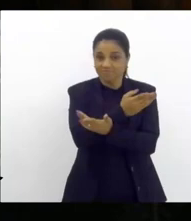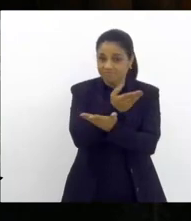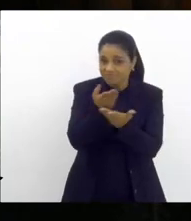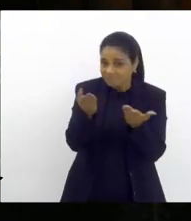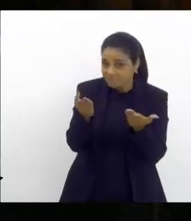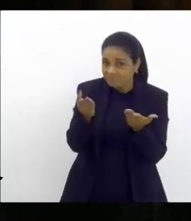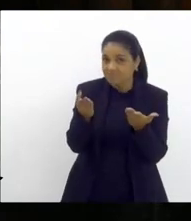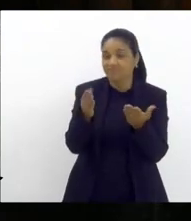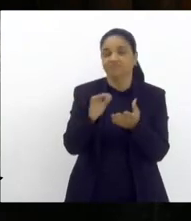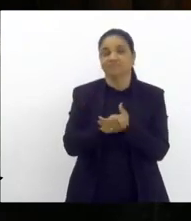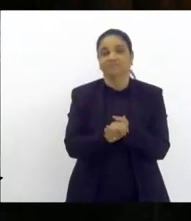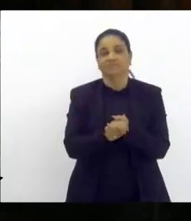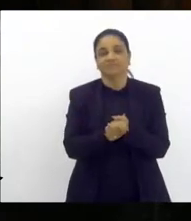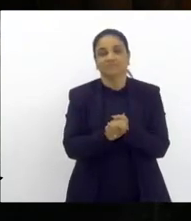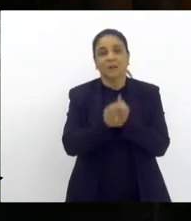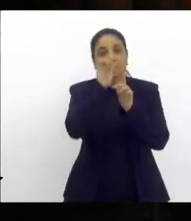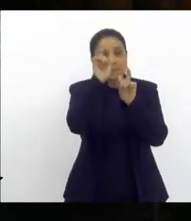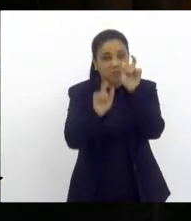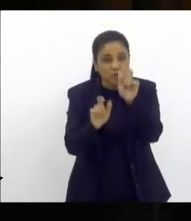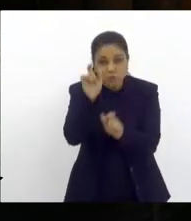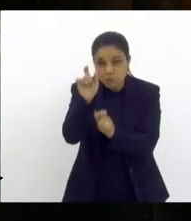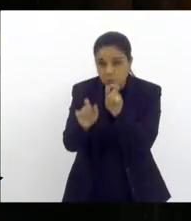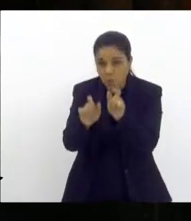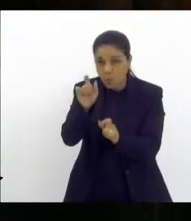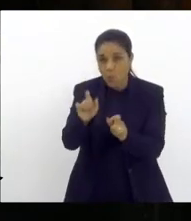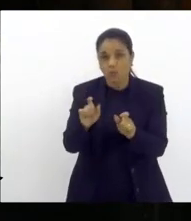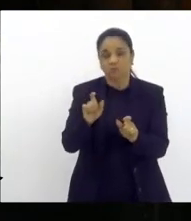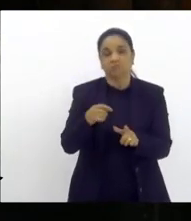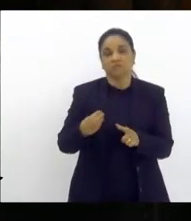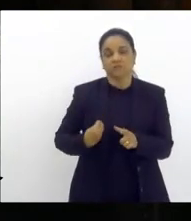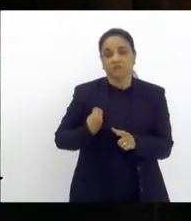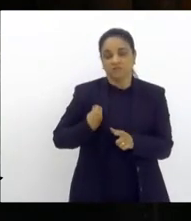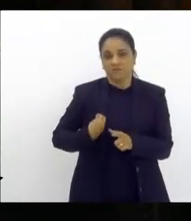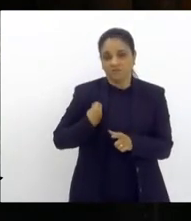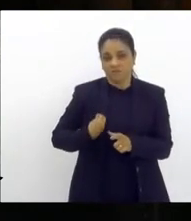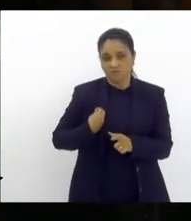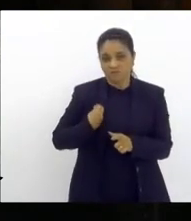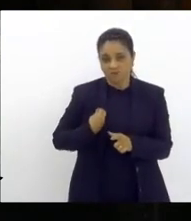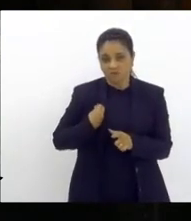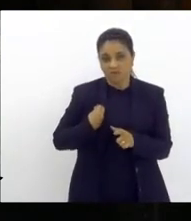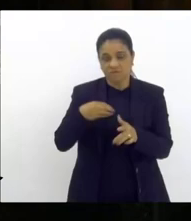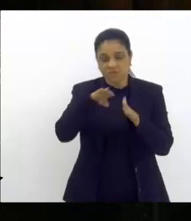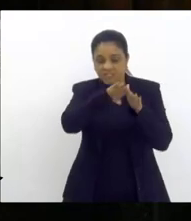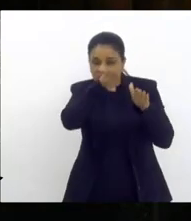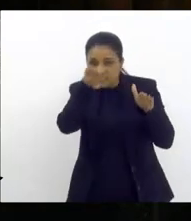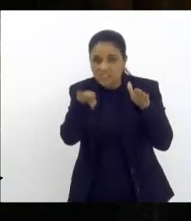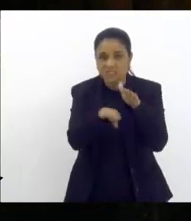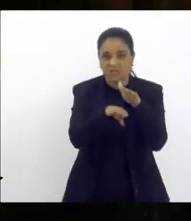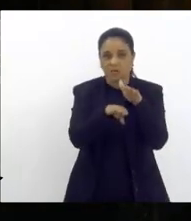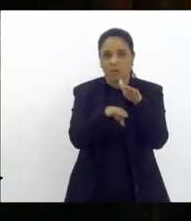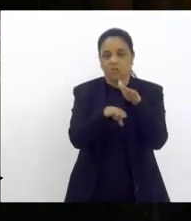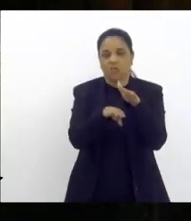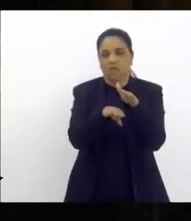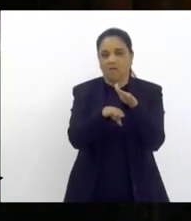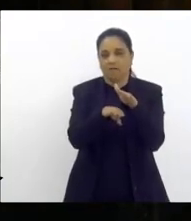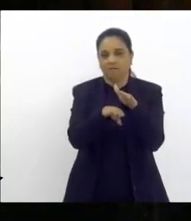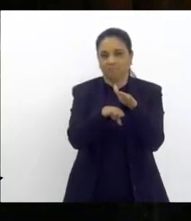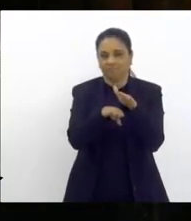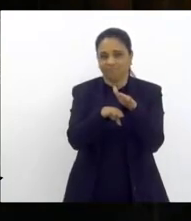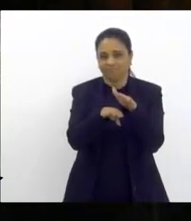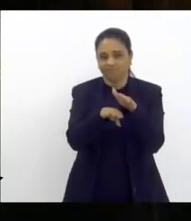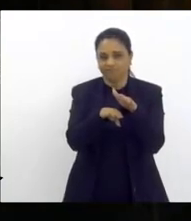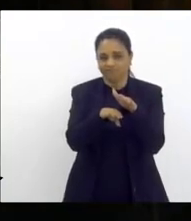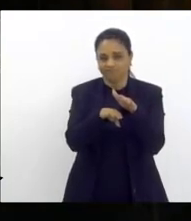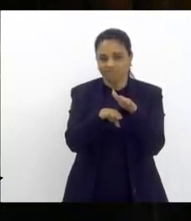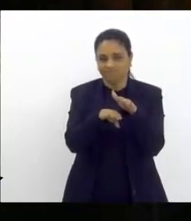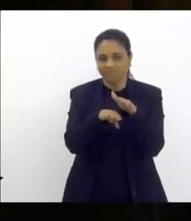que são pessoas que vivem esse estado com as suas desigualdades tremendas desigualdades